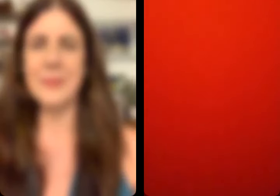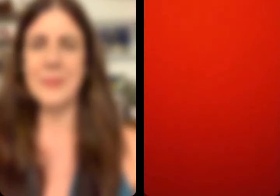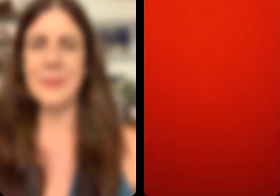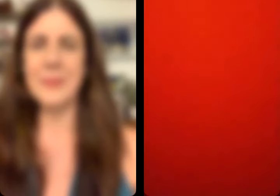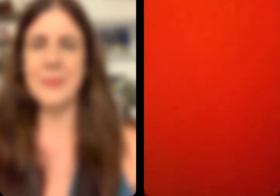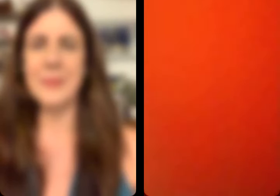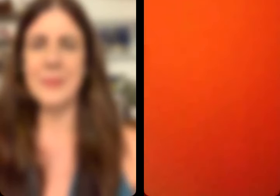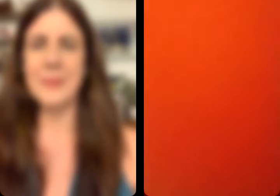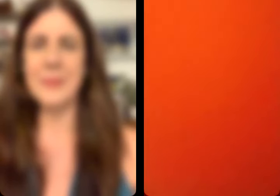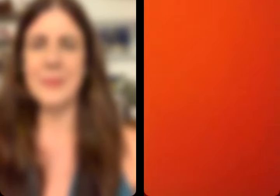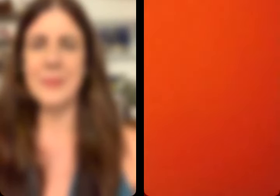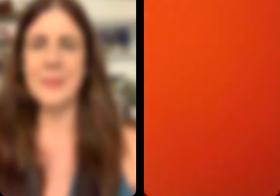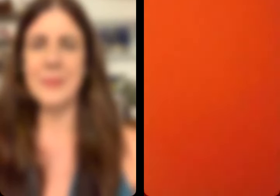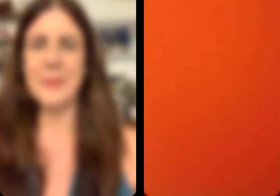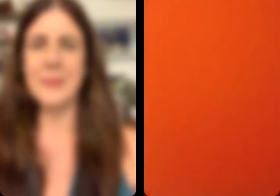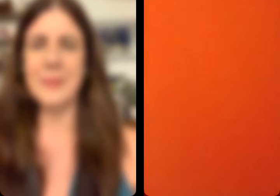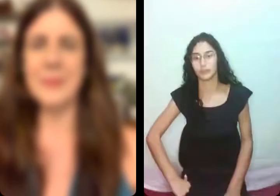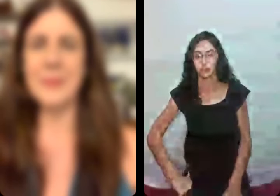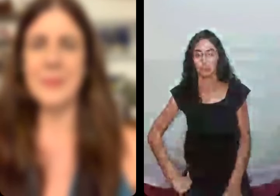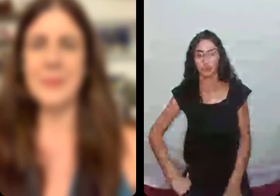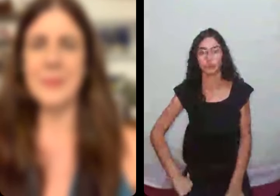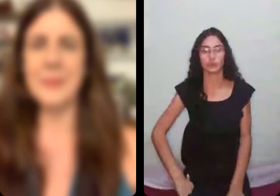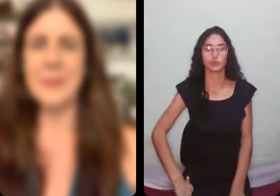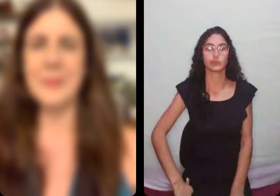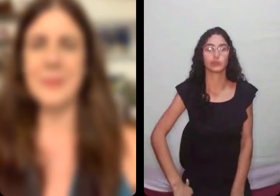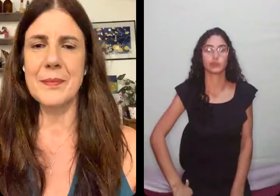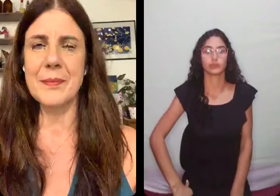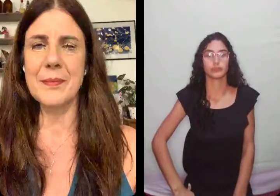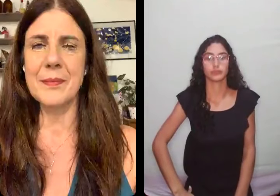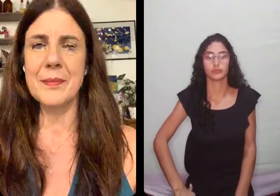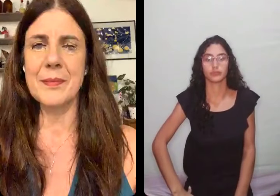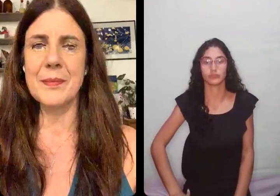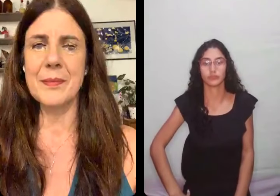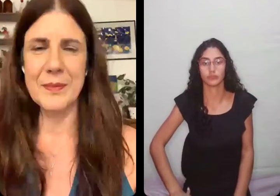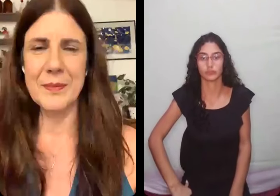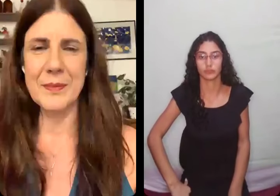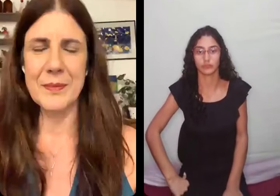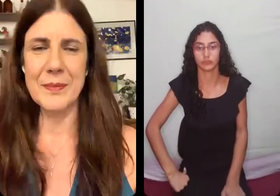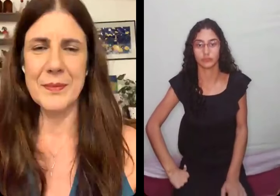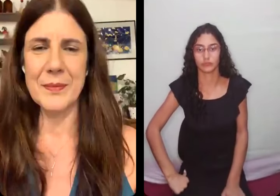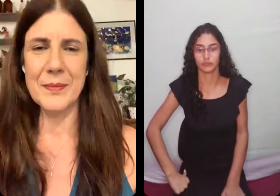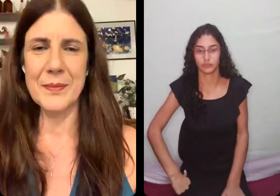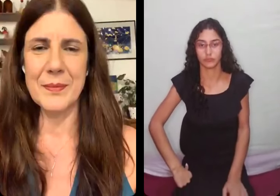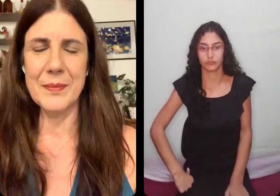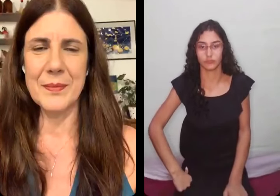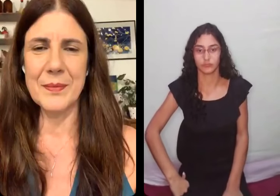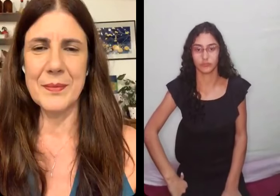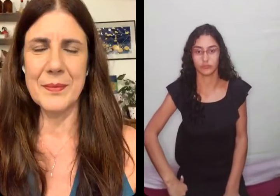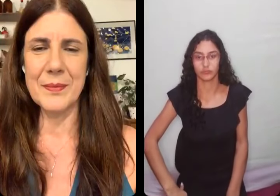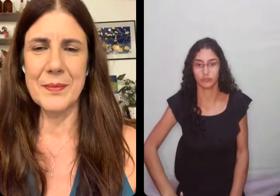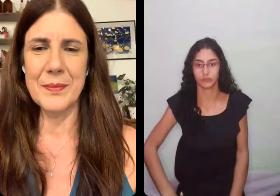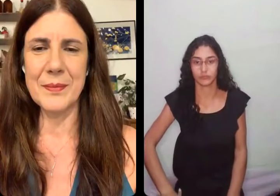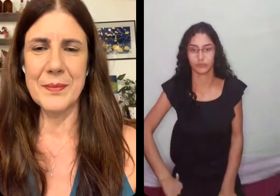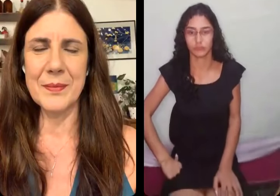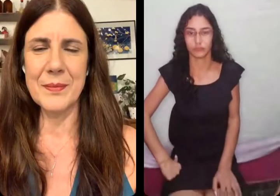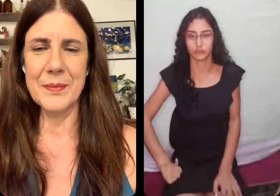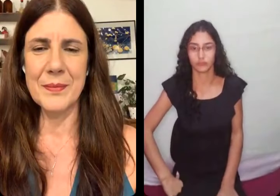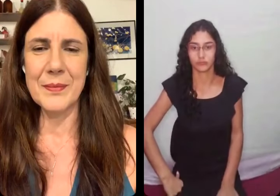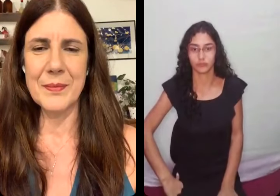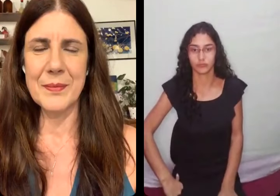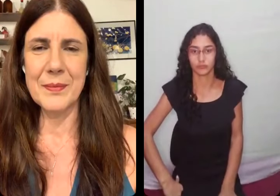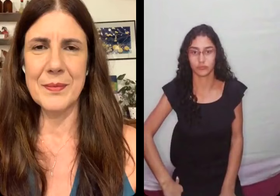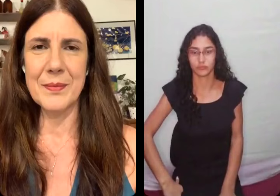Por que que não tá aparecendo o convite dele? Norberto, entra. Sai e entra de novo. Tá bom?